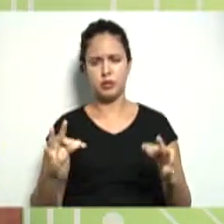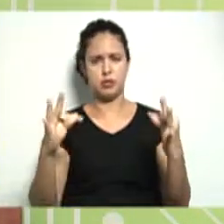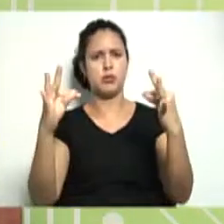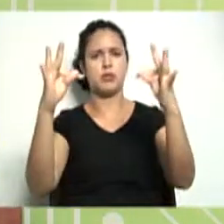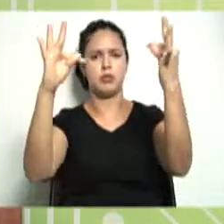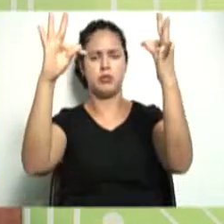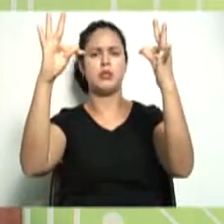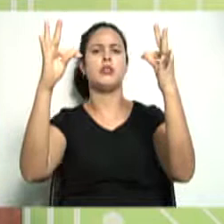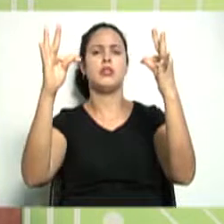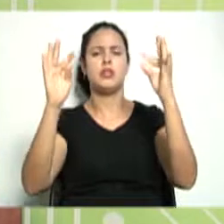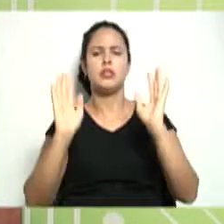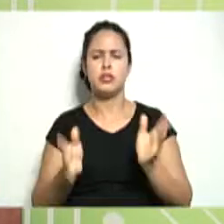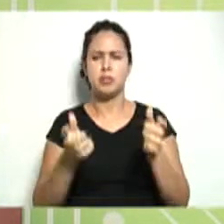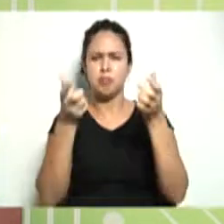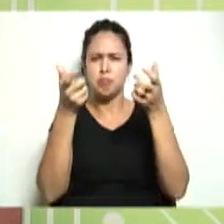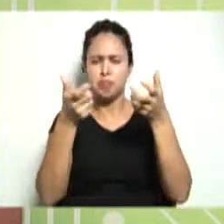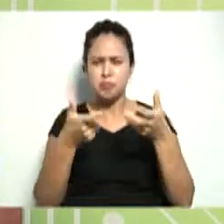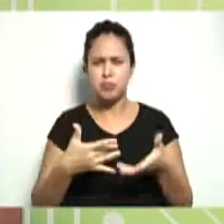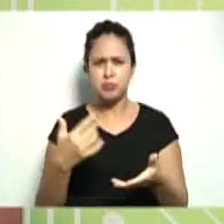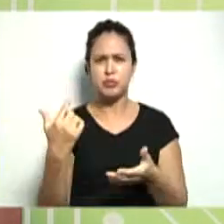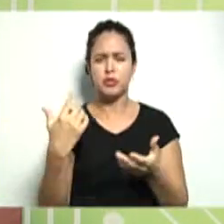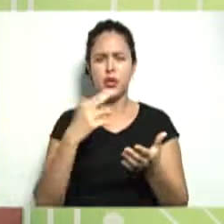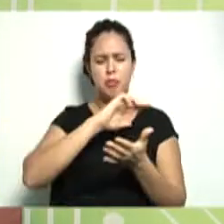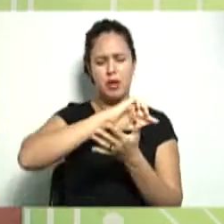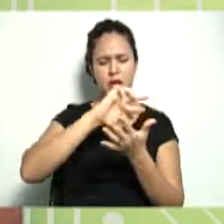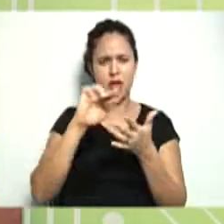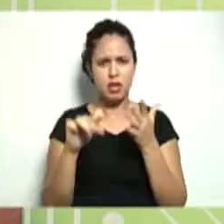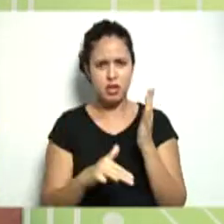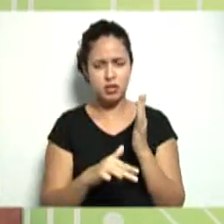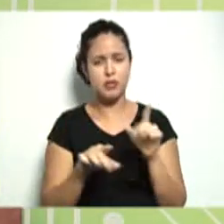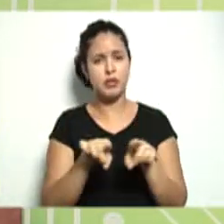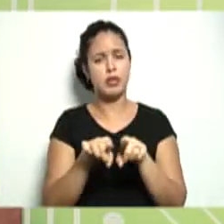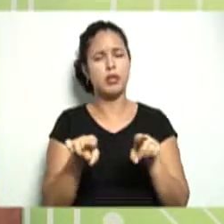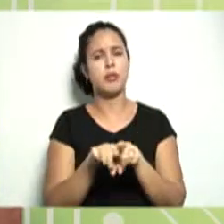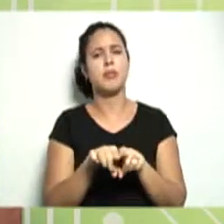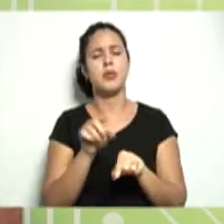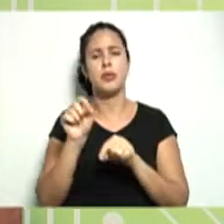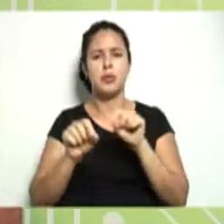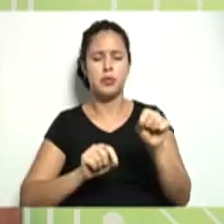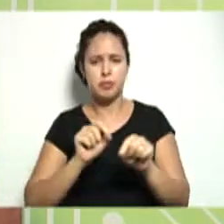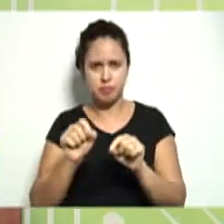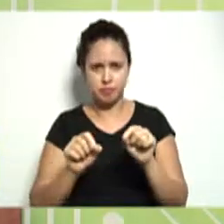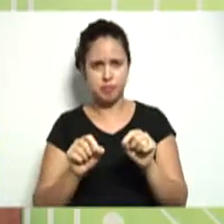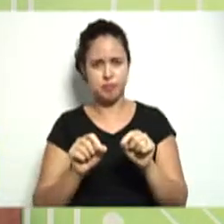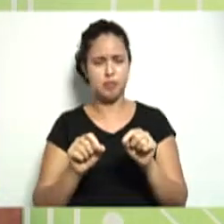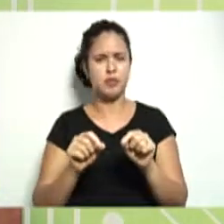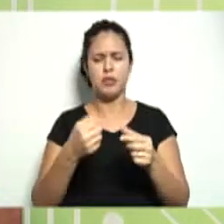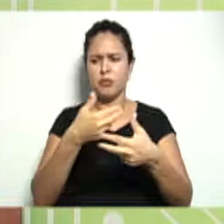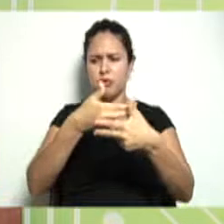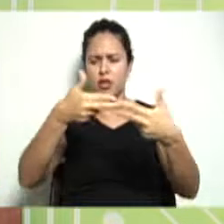de teletrabalho. A gente já falou também de coisas relacionadas ao trabalho que são coisas